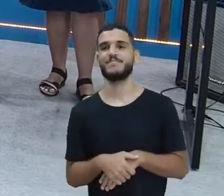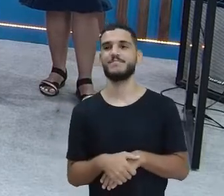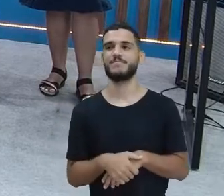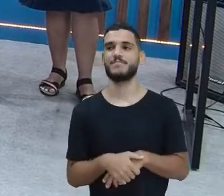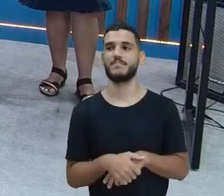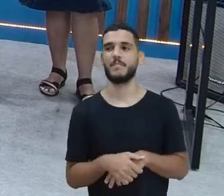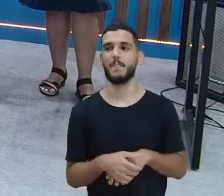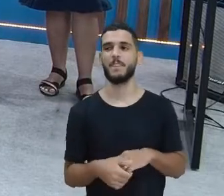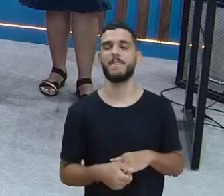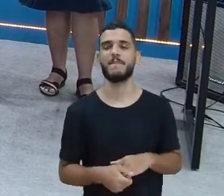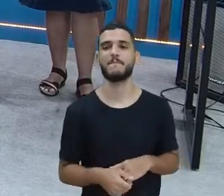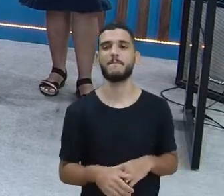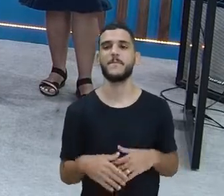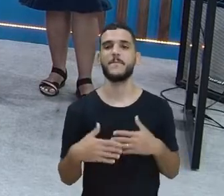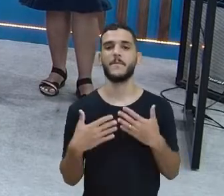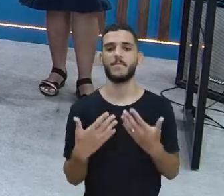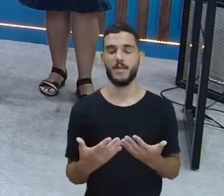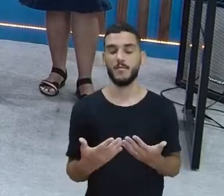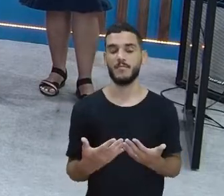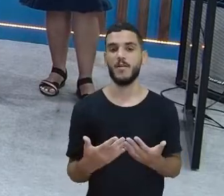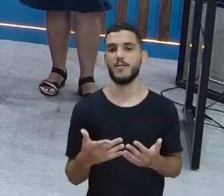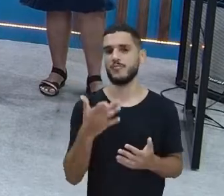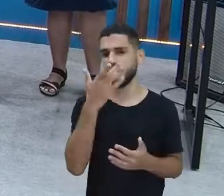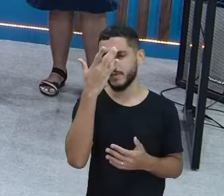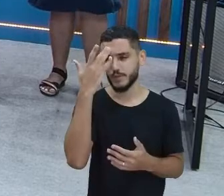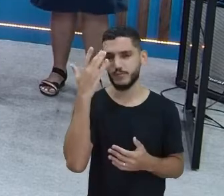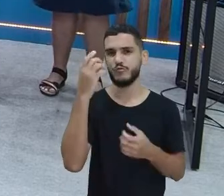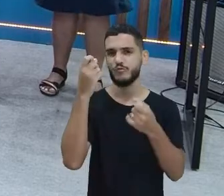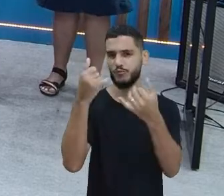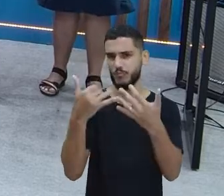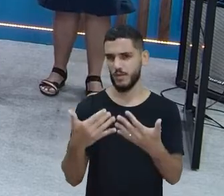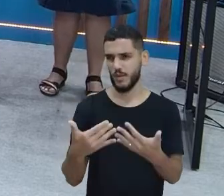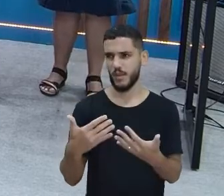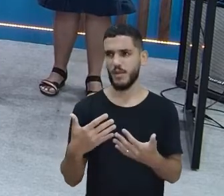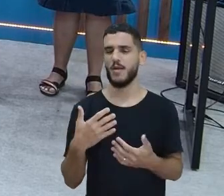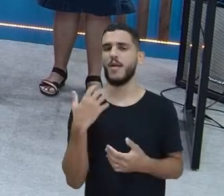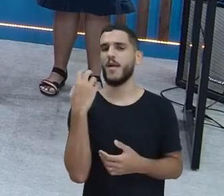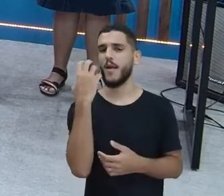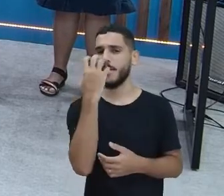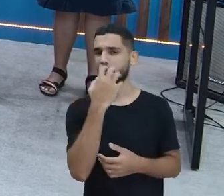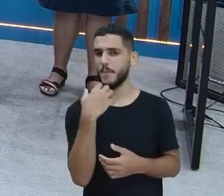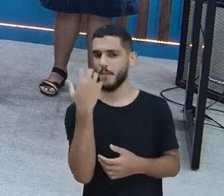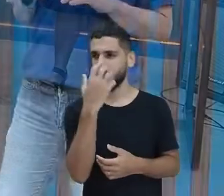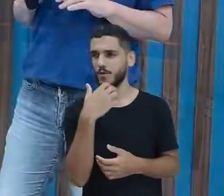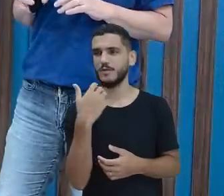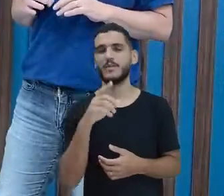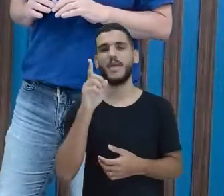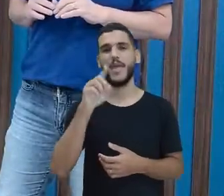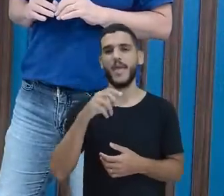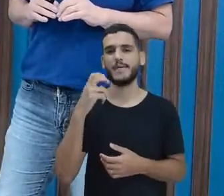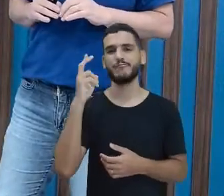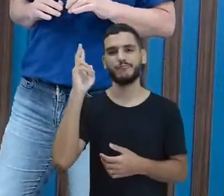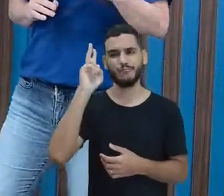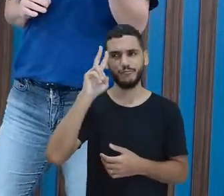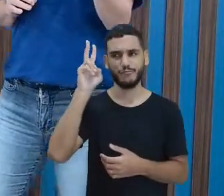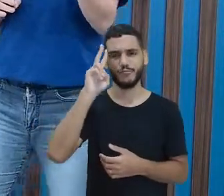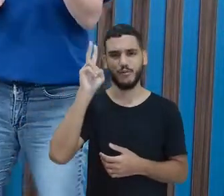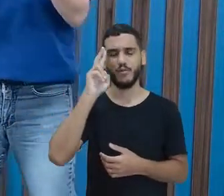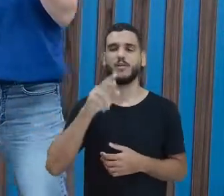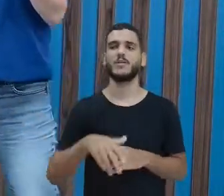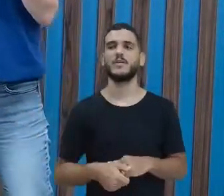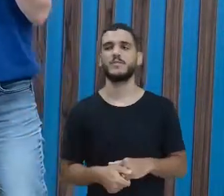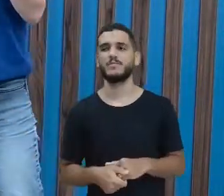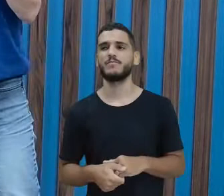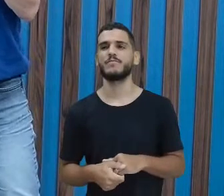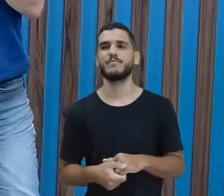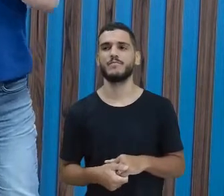só, essa música, dizem que algumas músicas, elas vêm de histórias. Dizem que elas